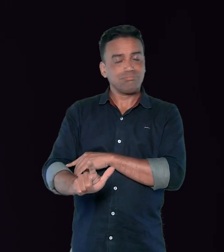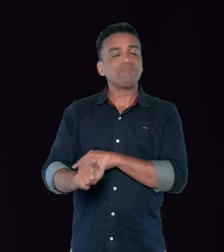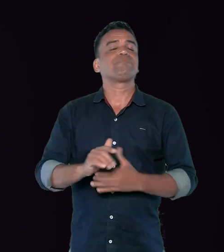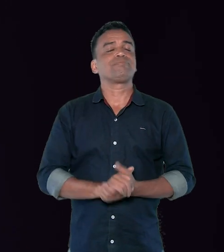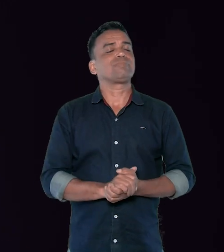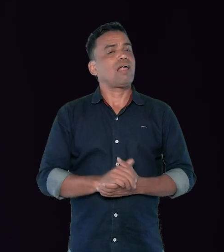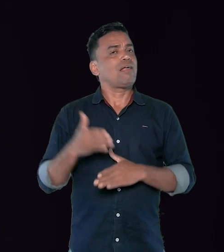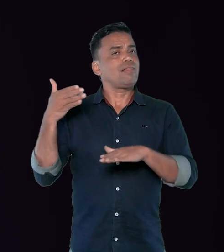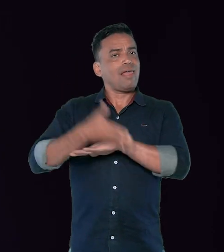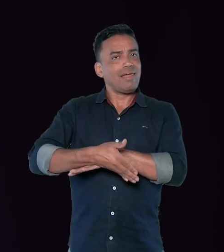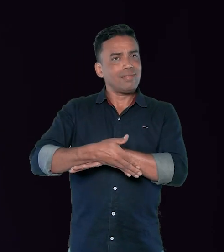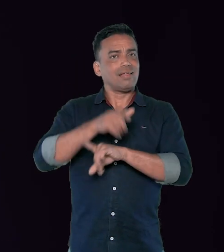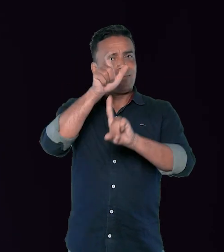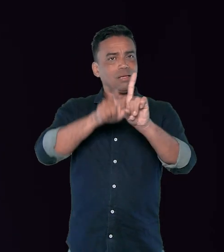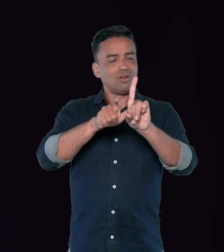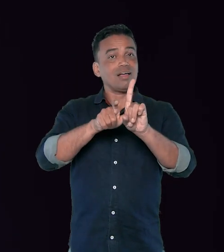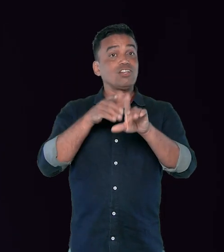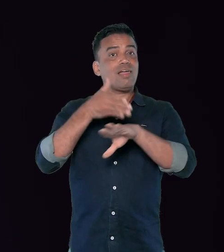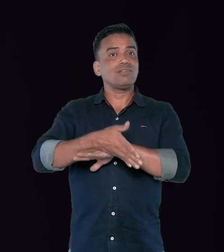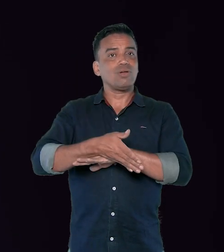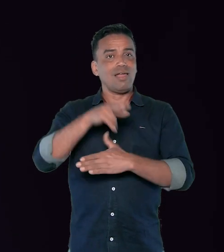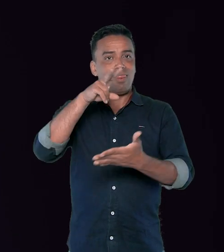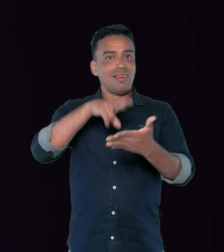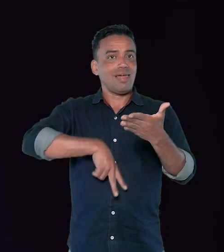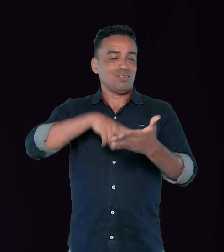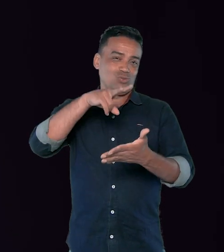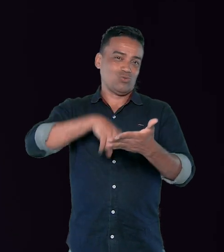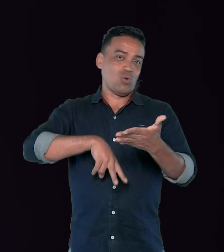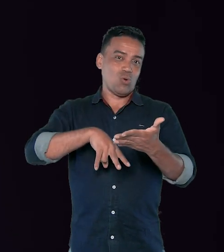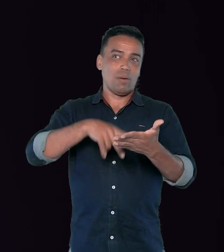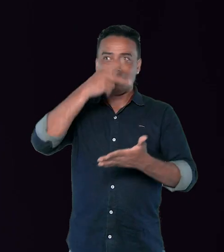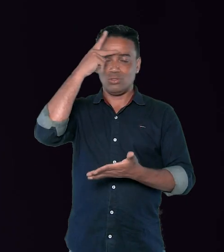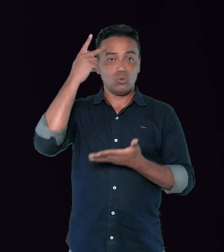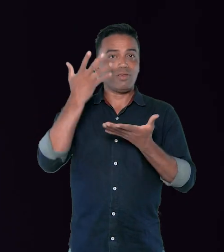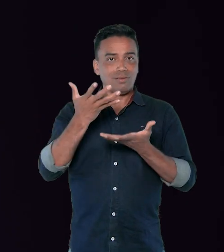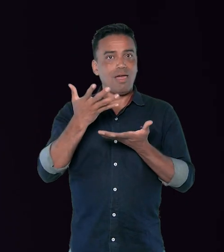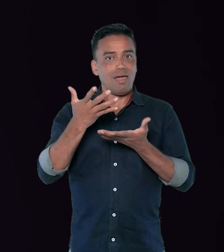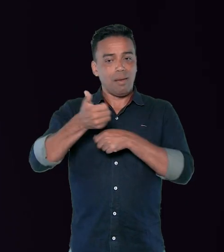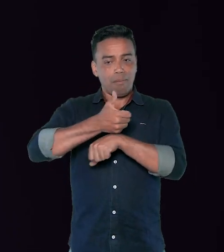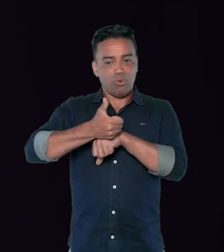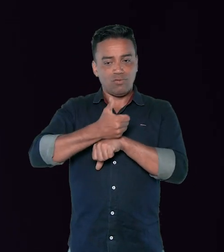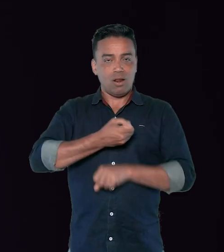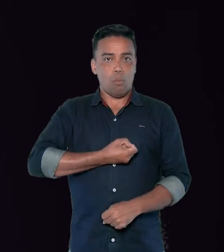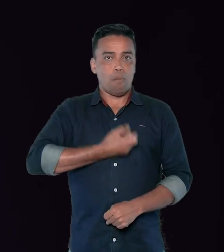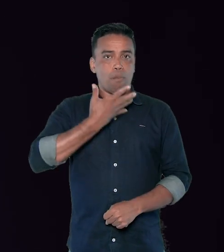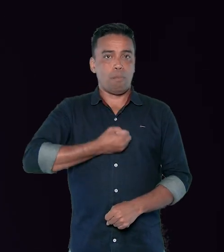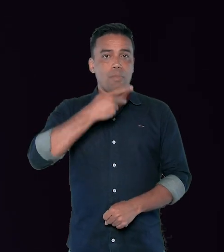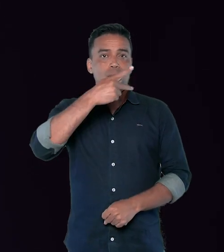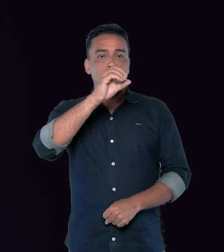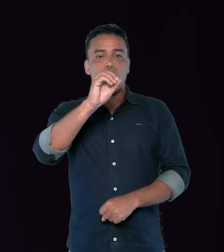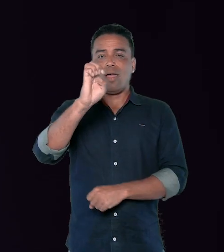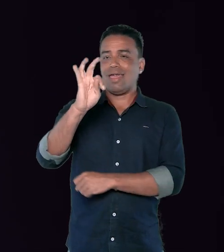E ele entra já sendo um leitor, né? Já sendo alguém que quer ser um poeta, e nas palavras dele, um